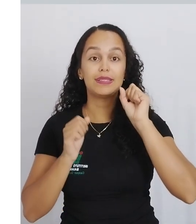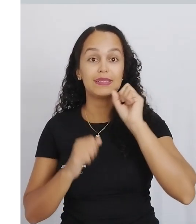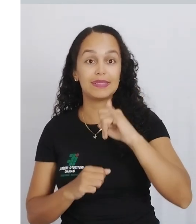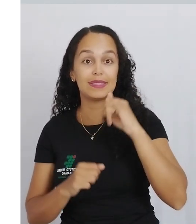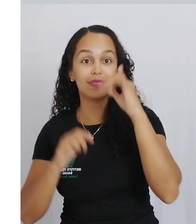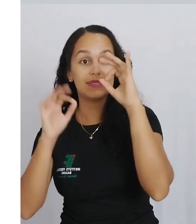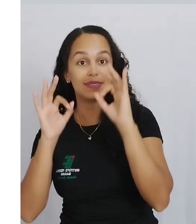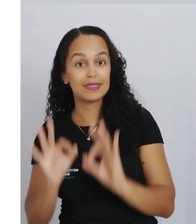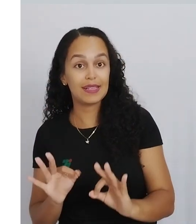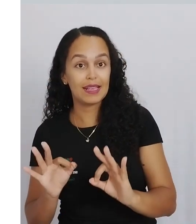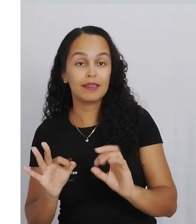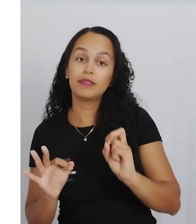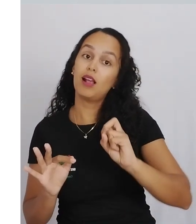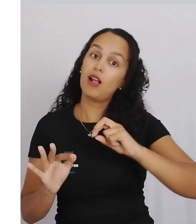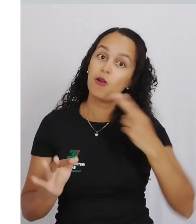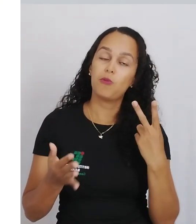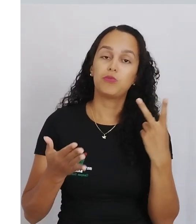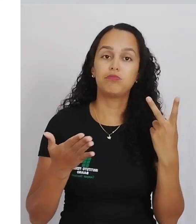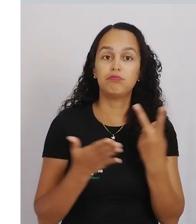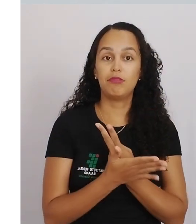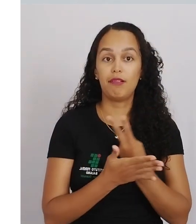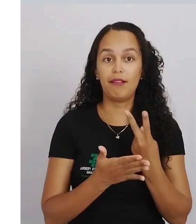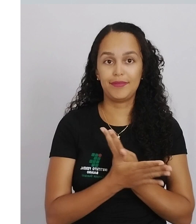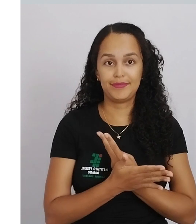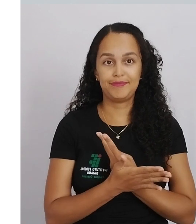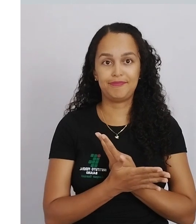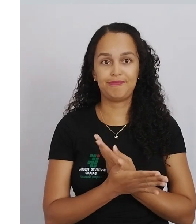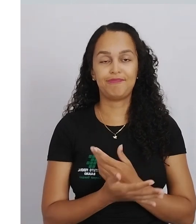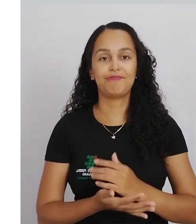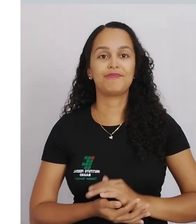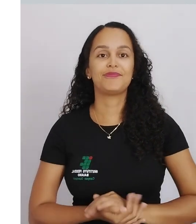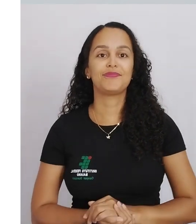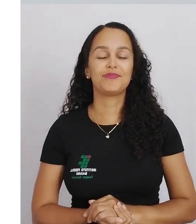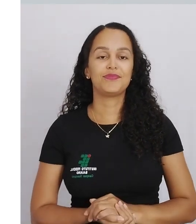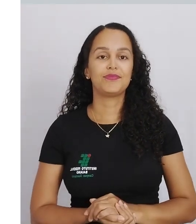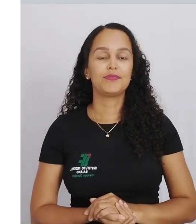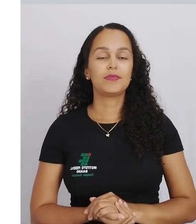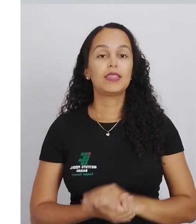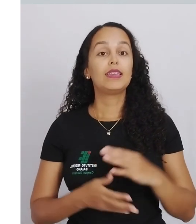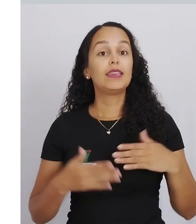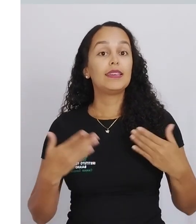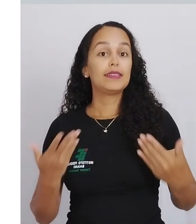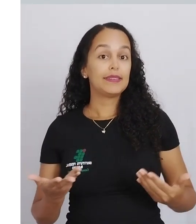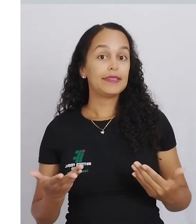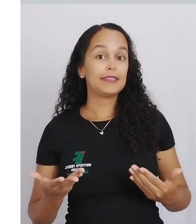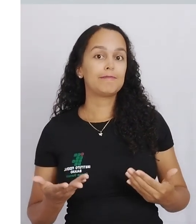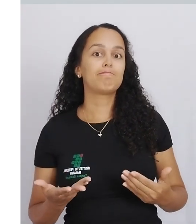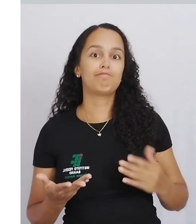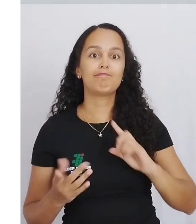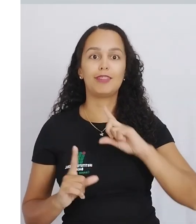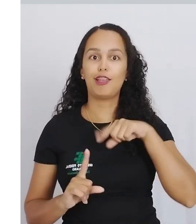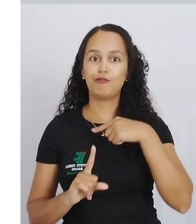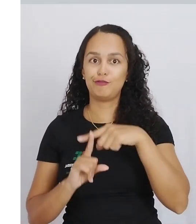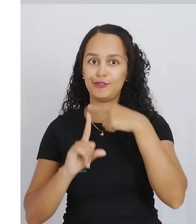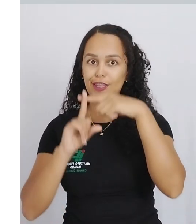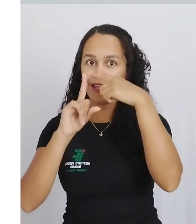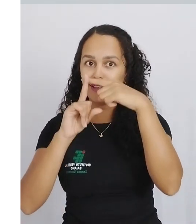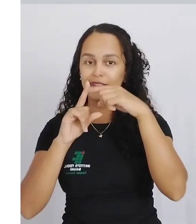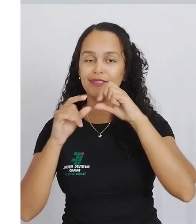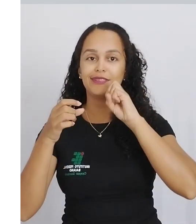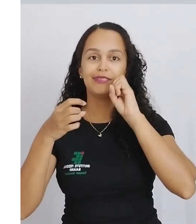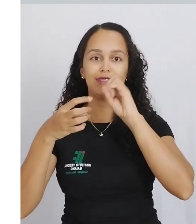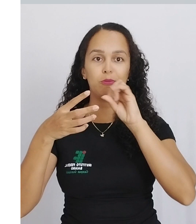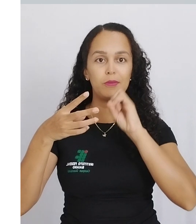está certa ou se não, que a sua hipótese também pode estar errada, tá? E aí, essa é a